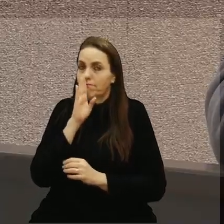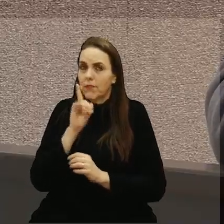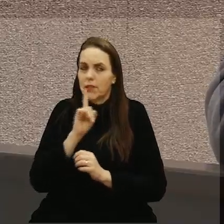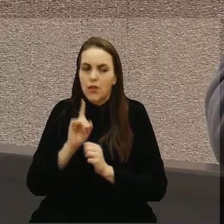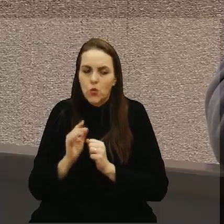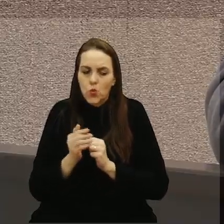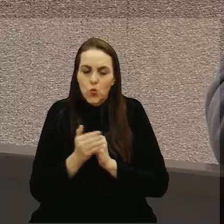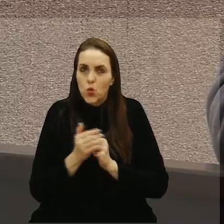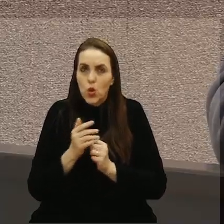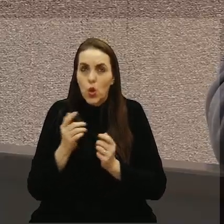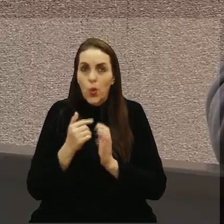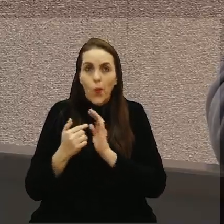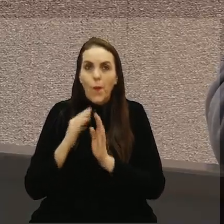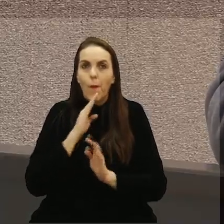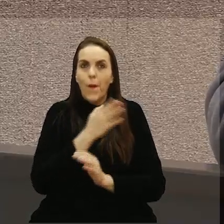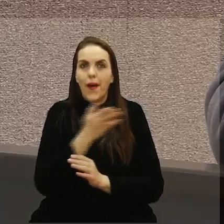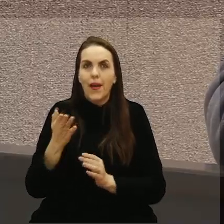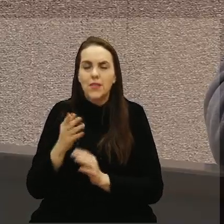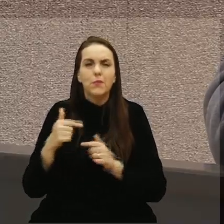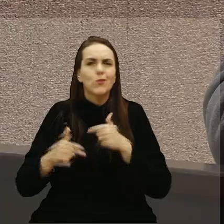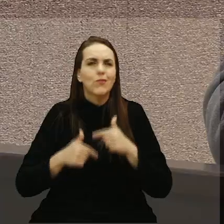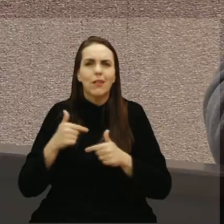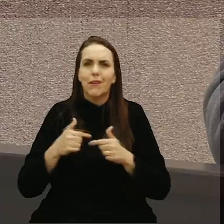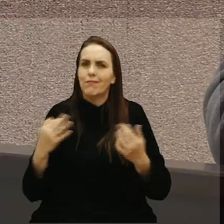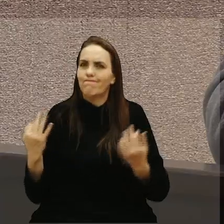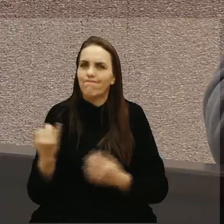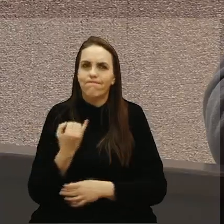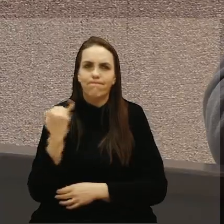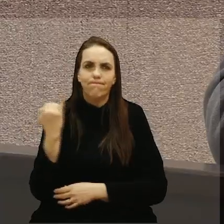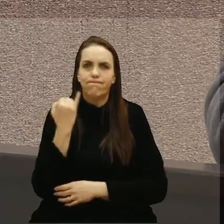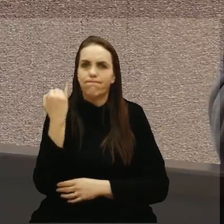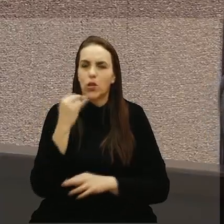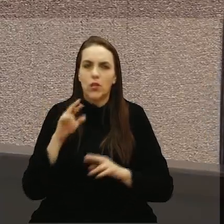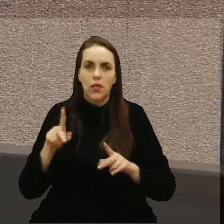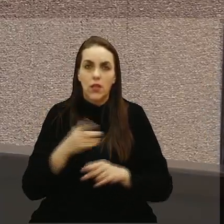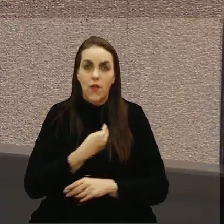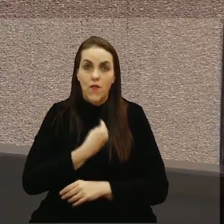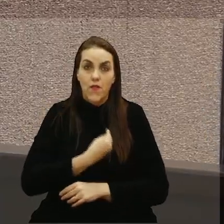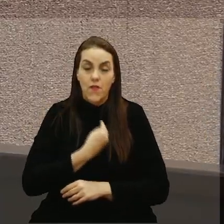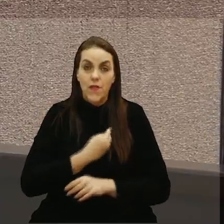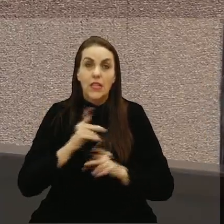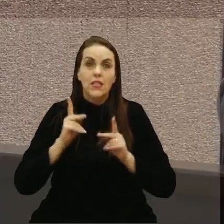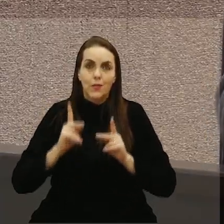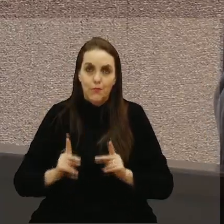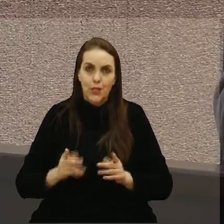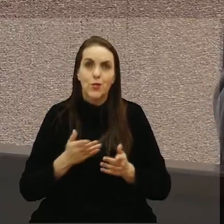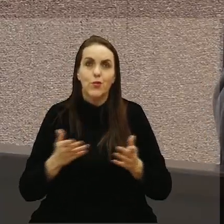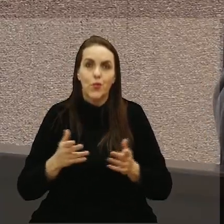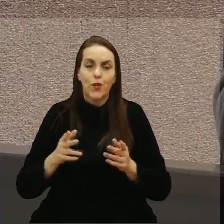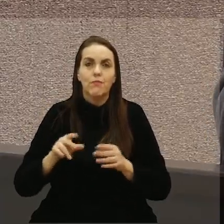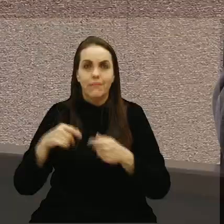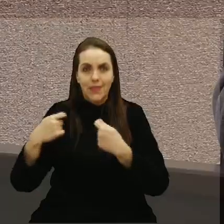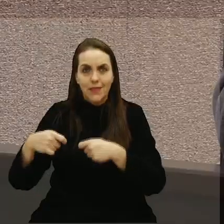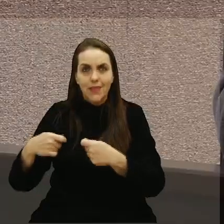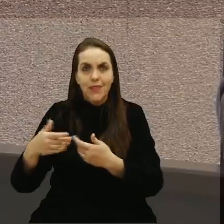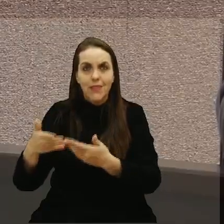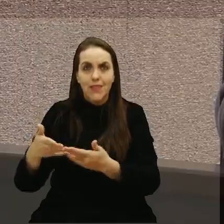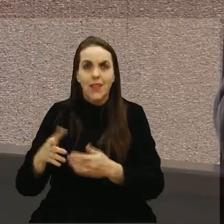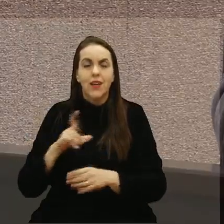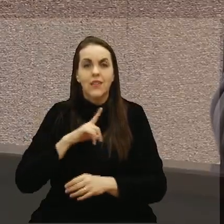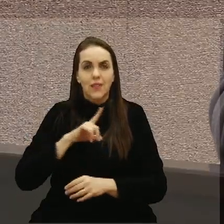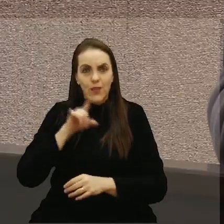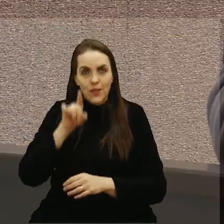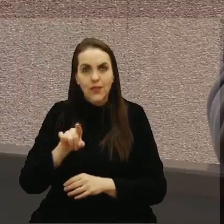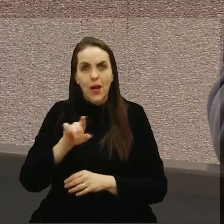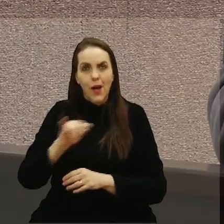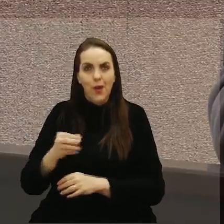trabalho efetivo, né? Que faz a diferença, de fato, na vida das pessoas, lá na ponta da linha, onde as pessoas estão necessitadas. Então, que o senhor possa aproveitar